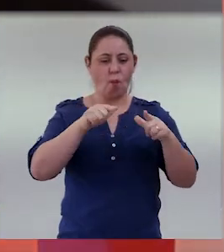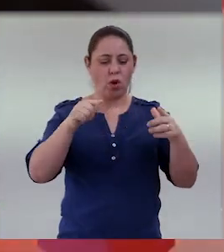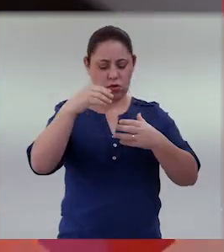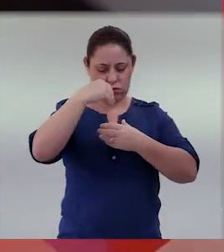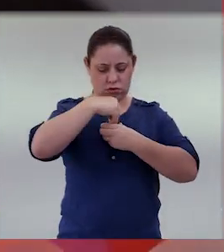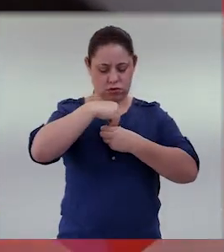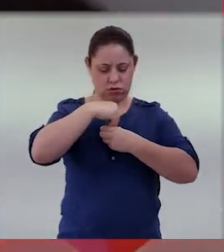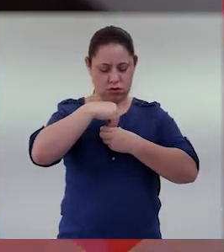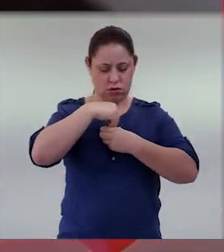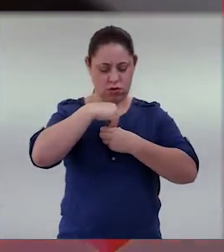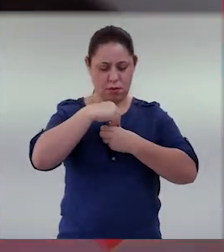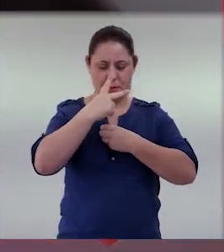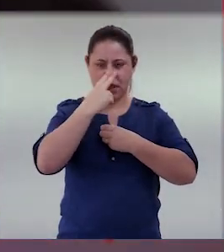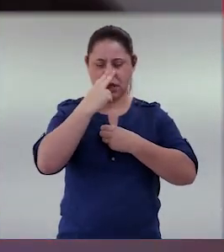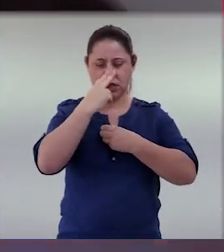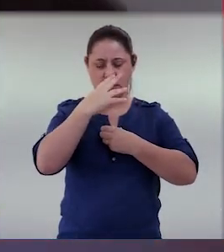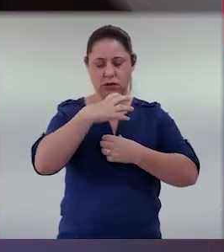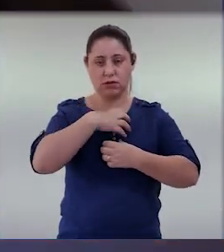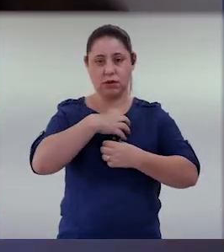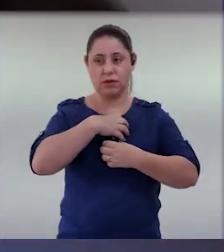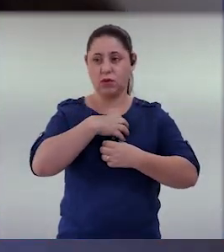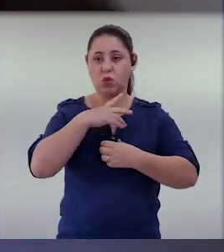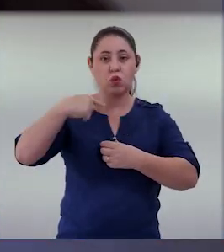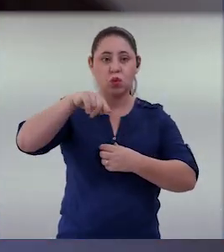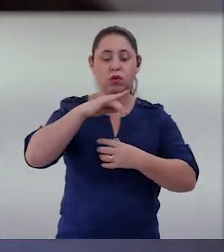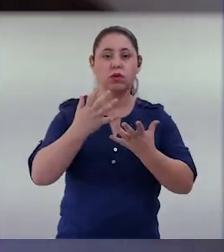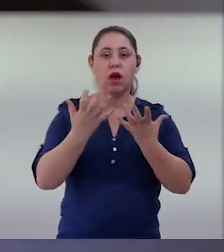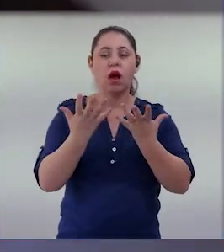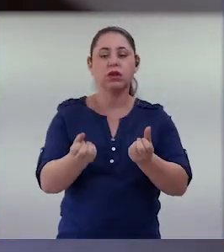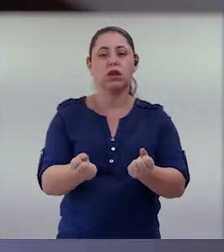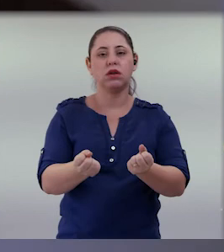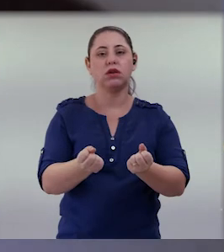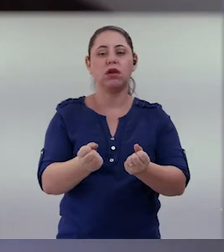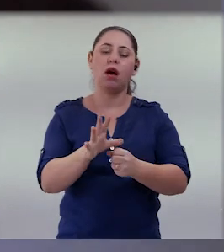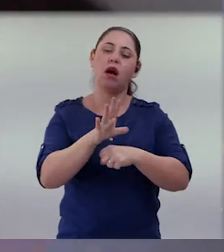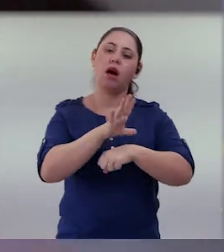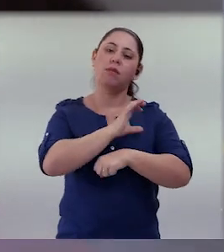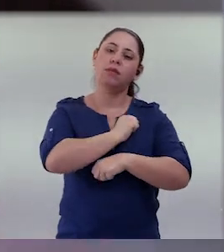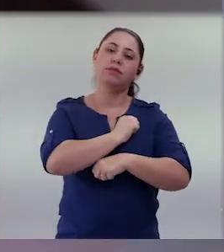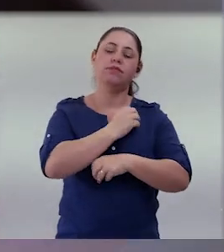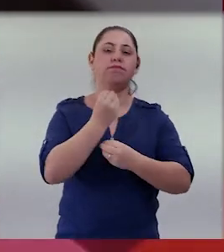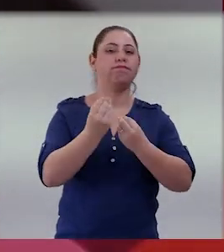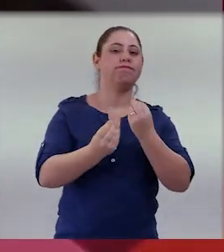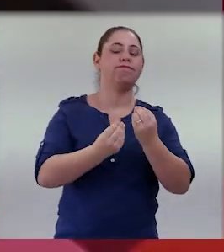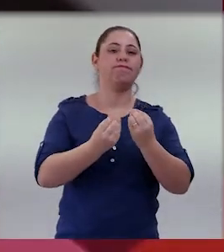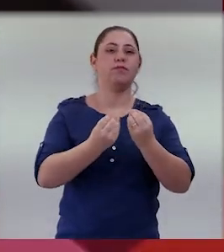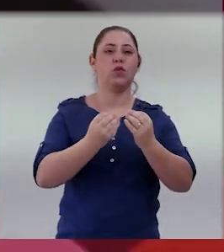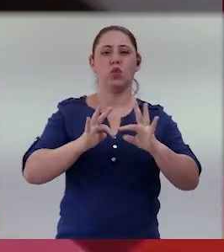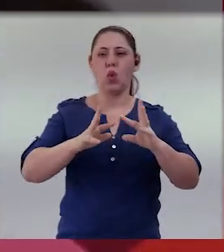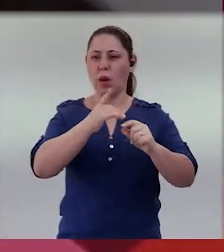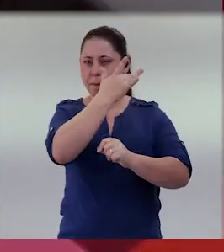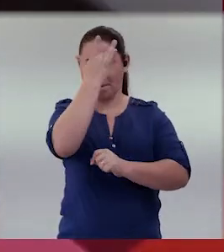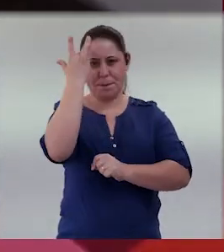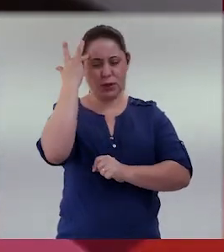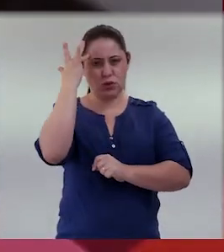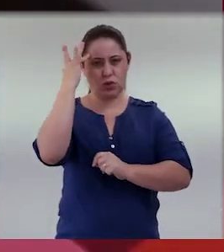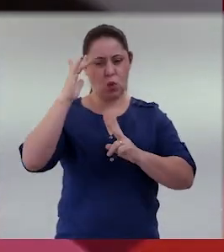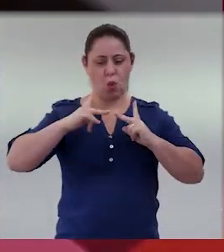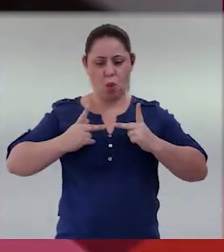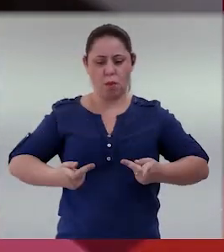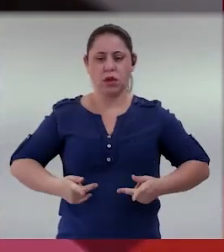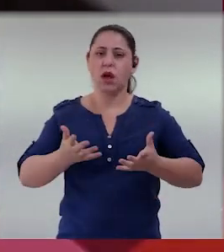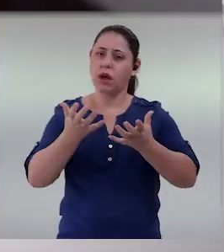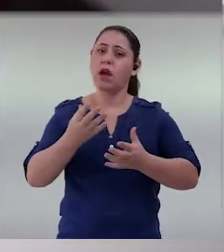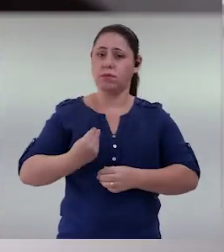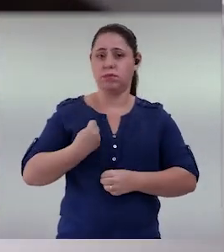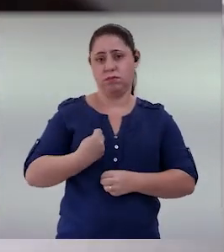um vazio que a gente sente, Todos nós queremos ser aceitos, todos nós queremos ser amados, todo ser